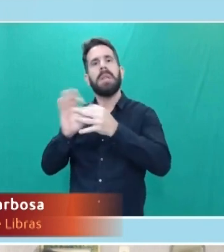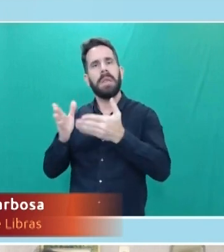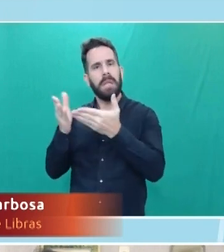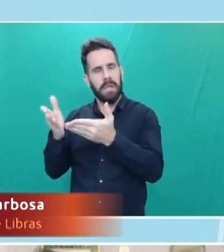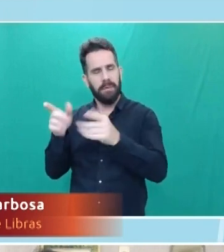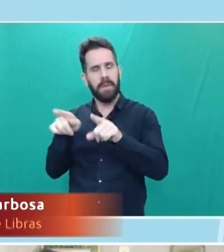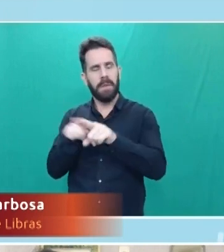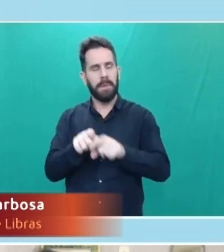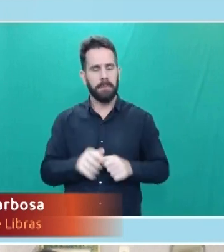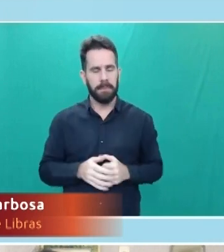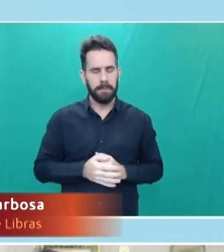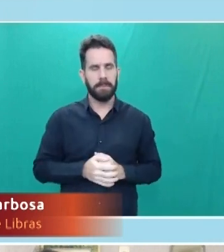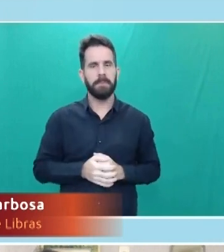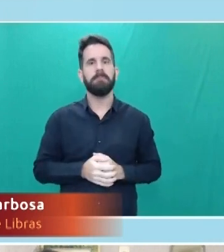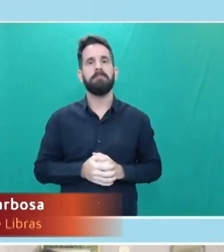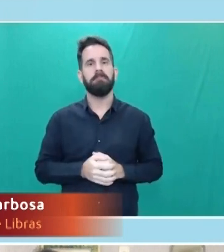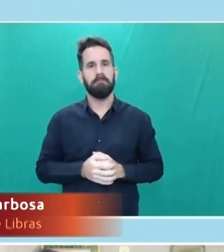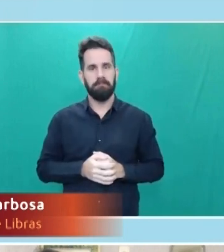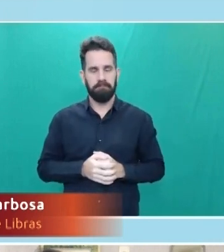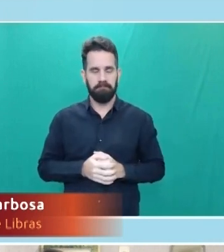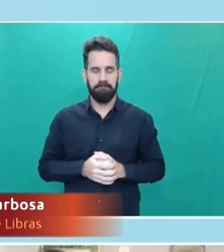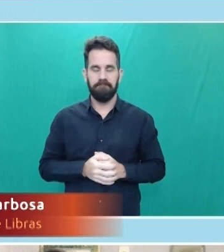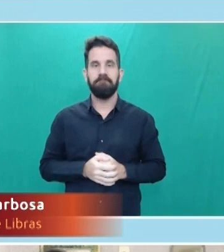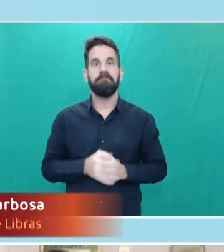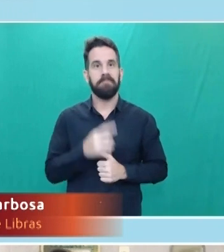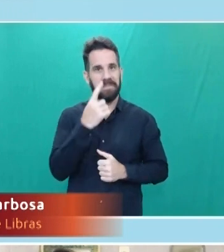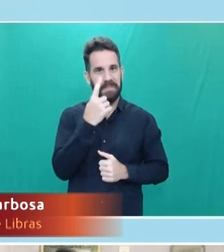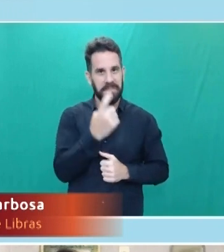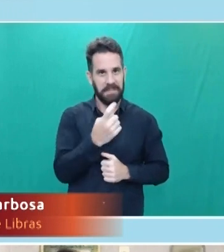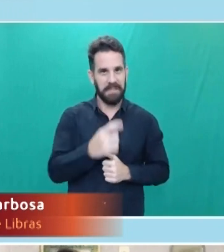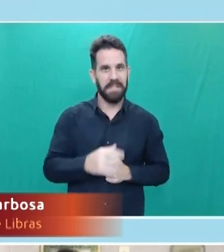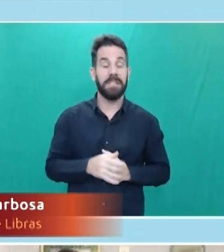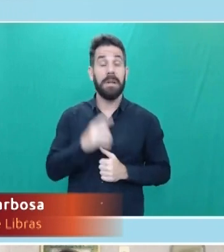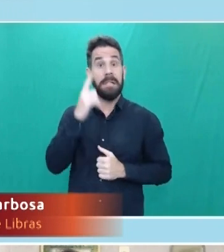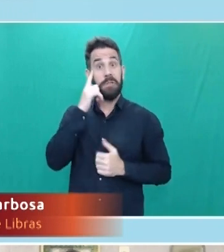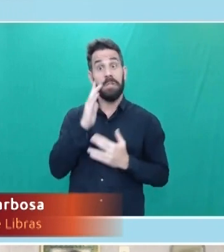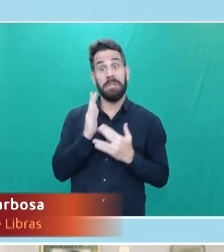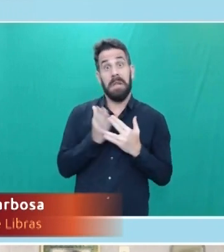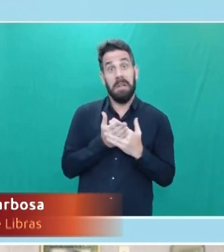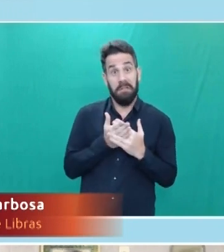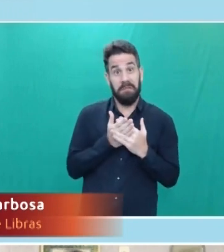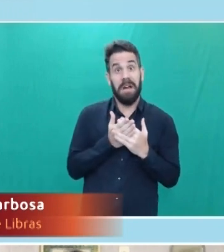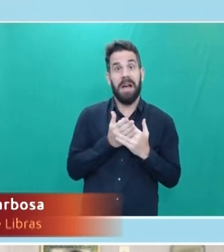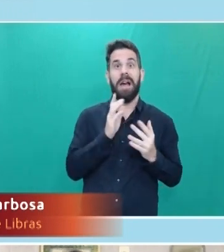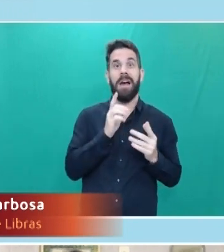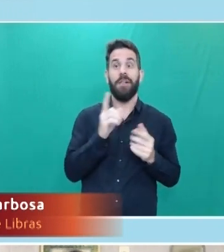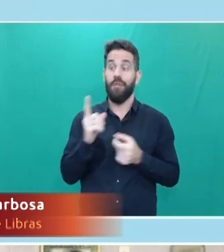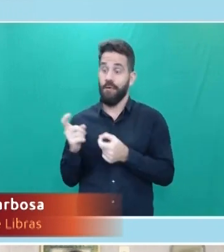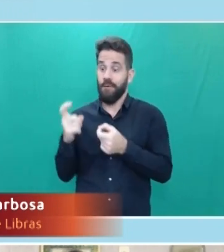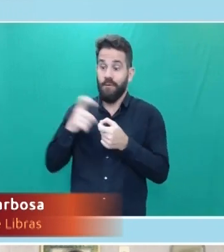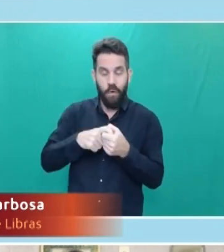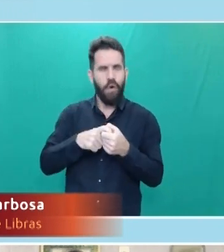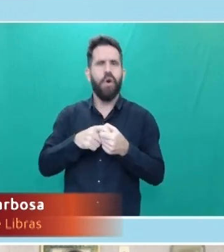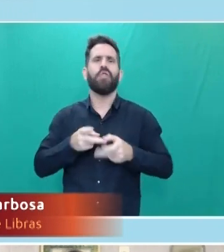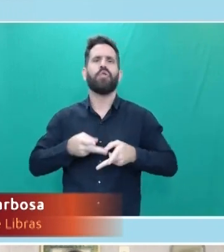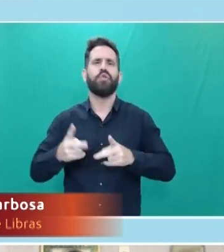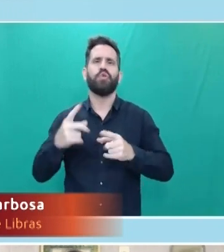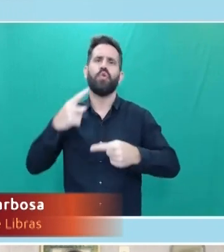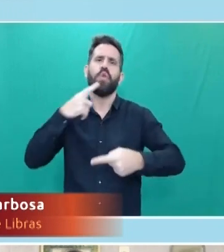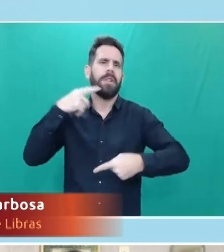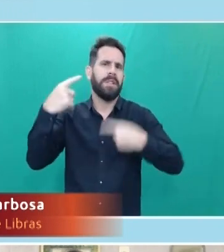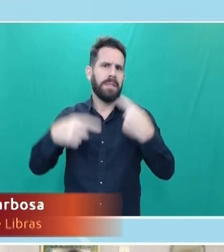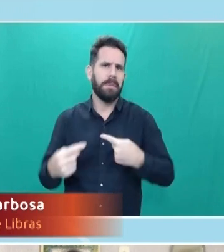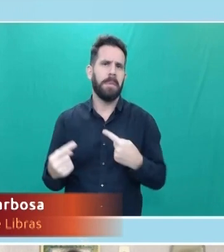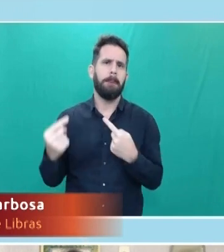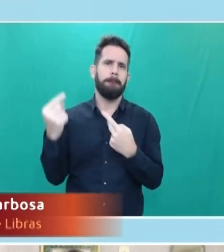Bom, bacana. Acho que eu vou chamar o nosso intervalo, que a gente volta e pode discutir melhor os nossos demais assuntos. A